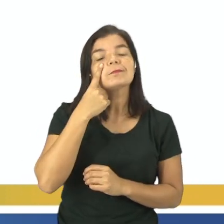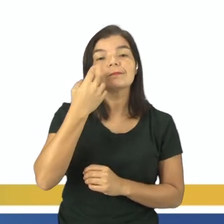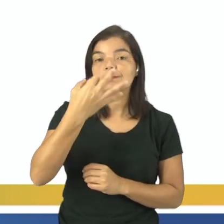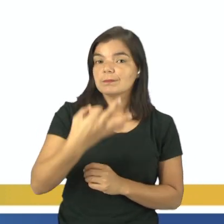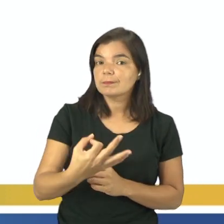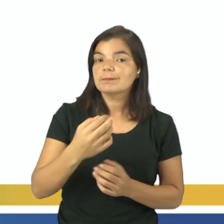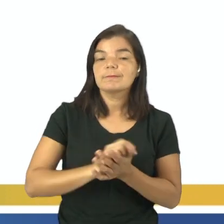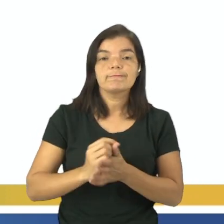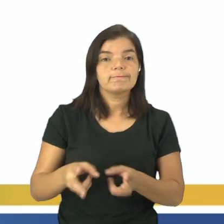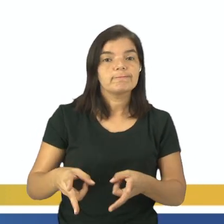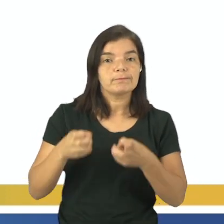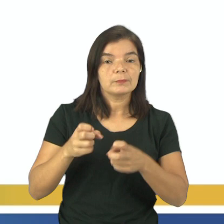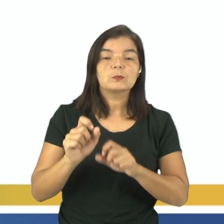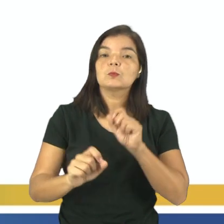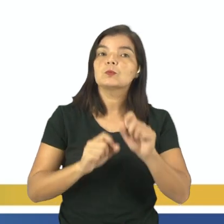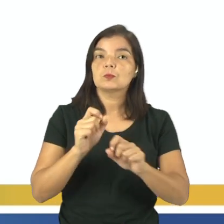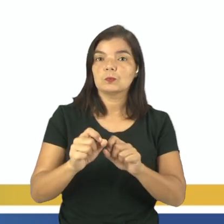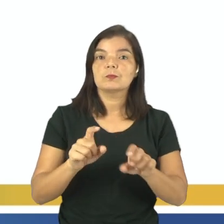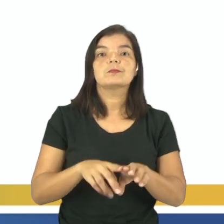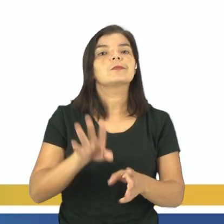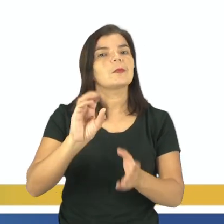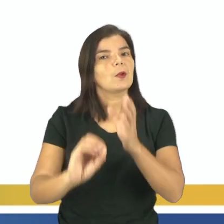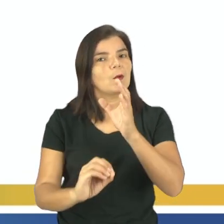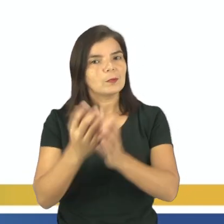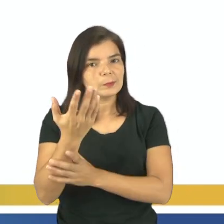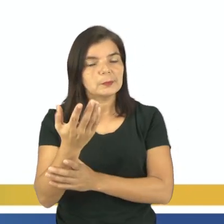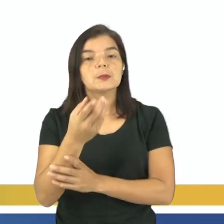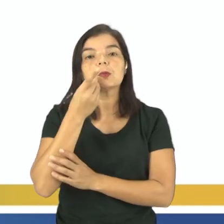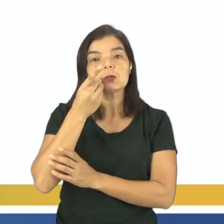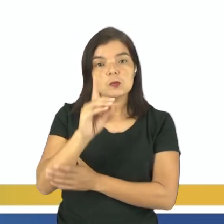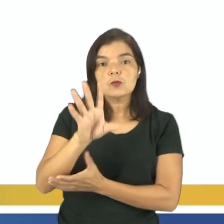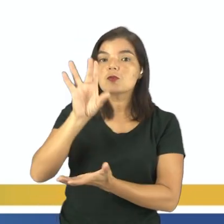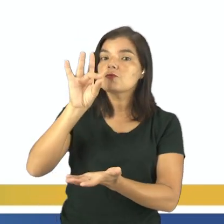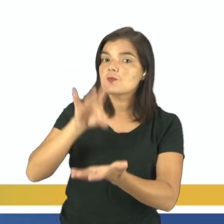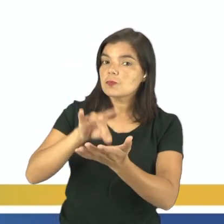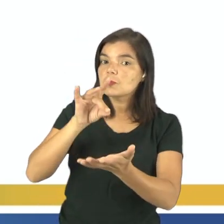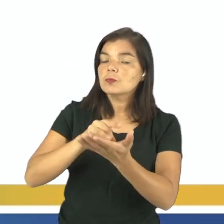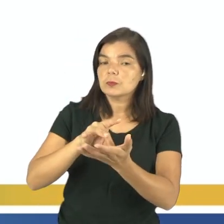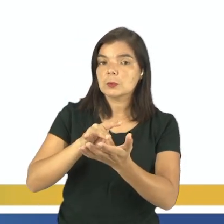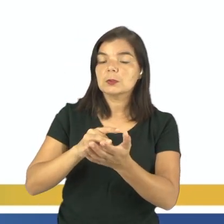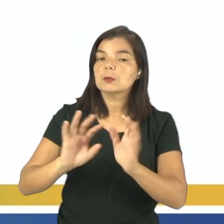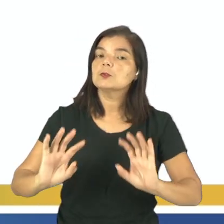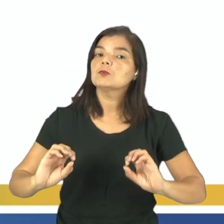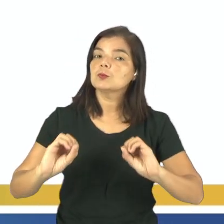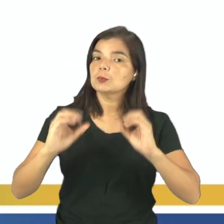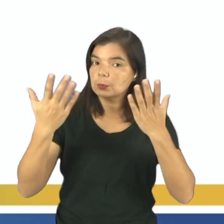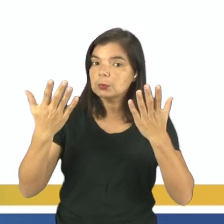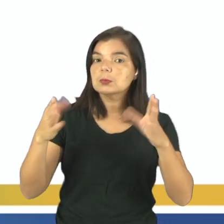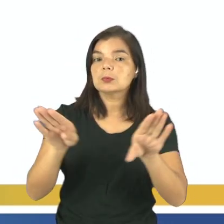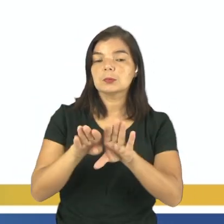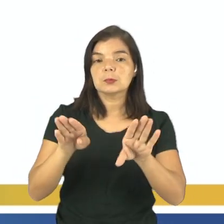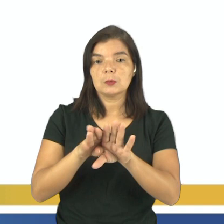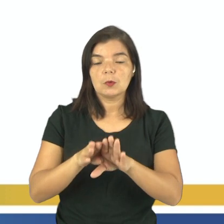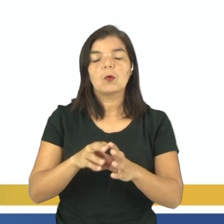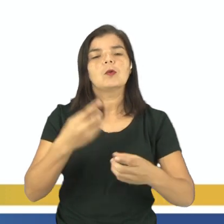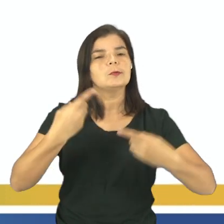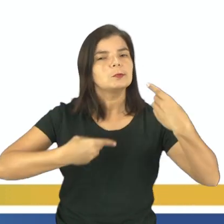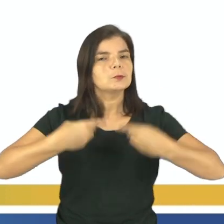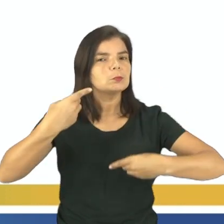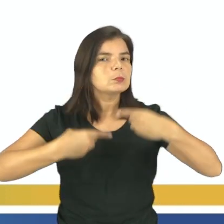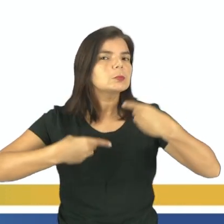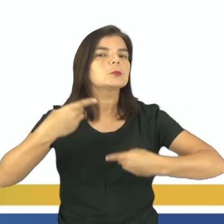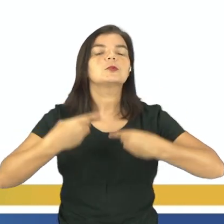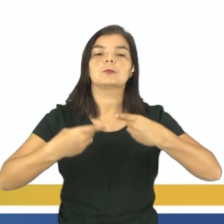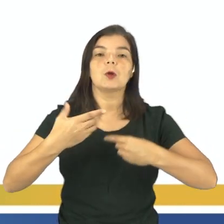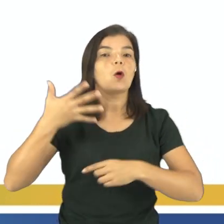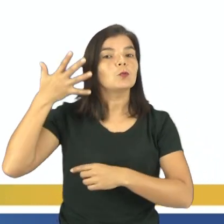direitinho, vocês vão perceber que é um fato. Este dia é o dia aí de seminários, é o dia de discussões, de